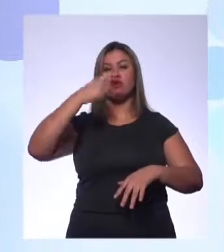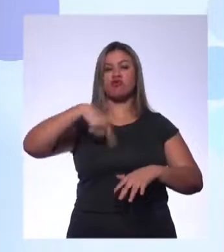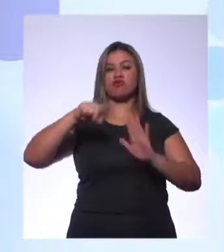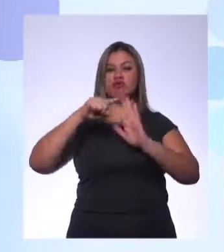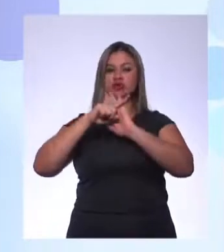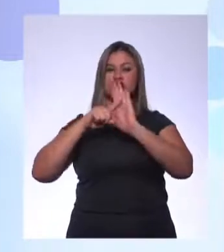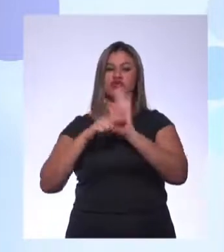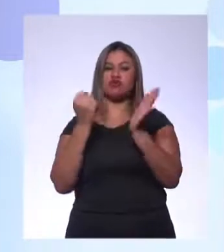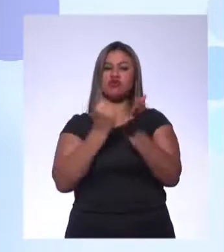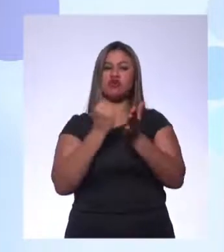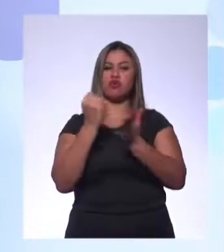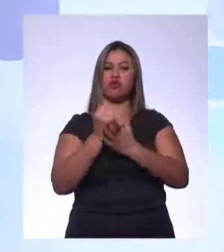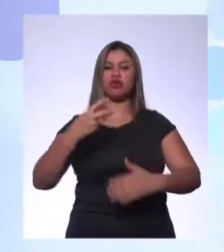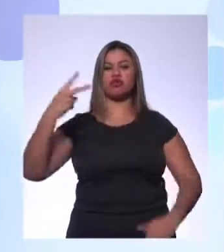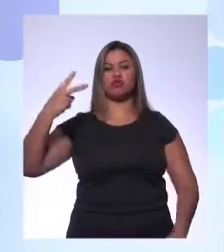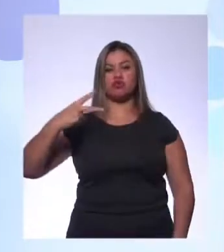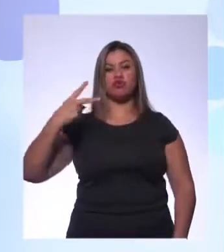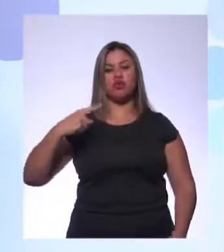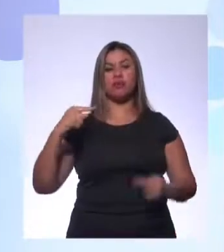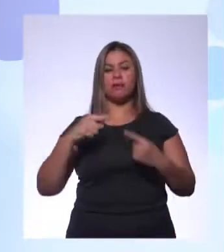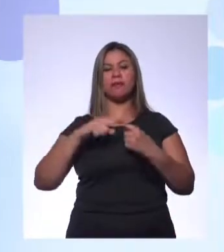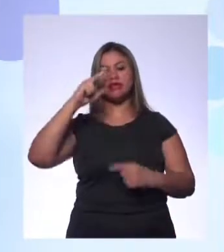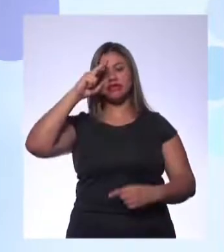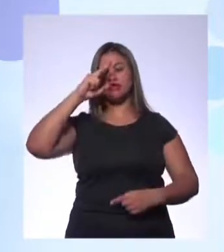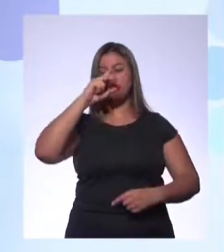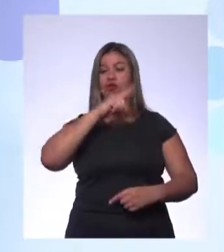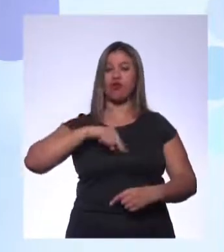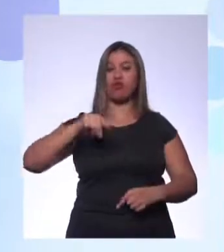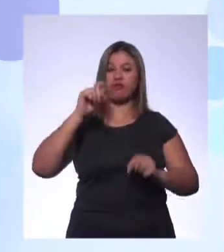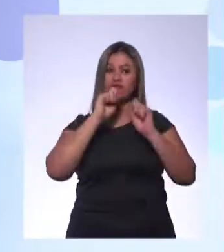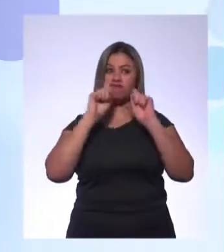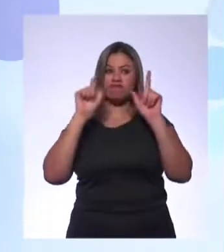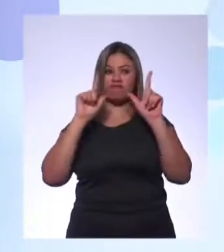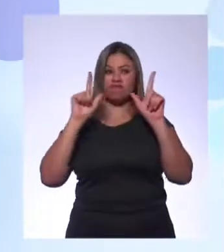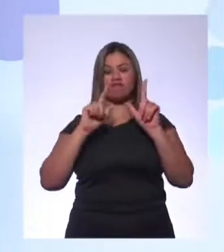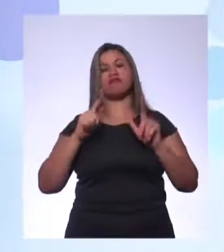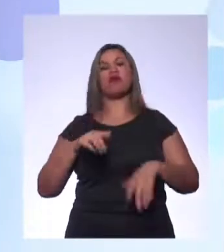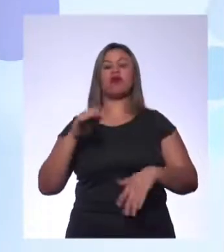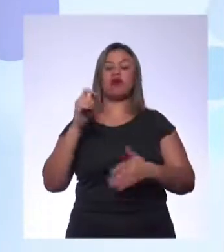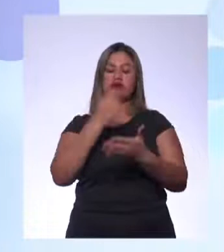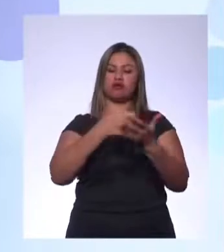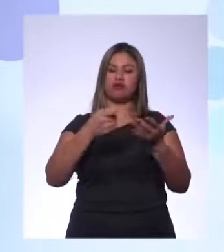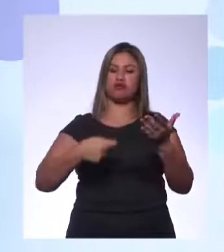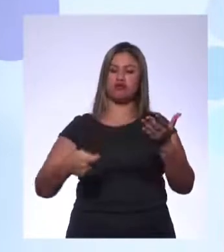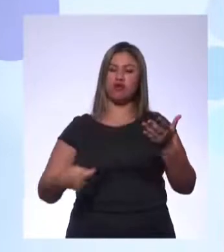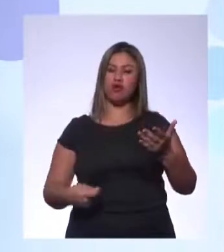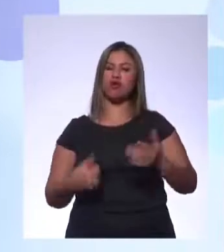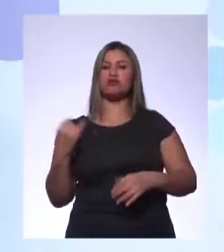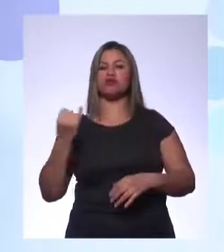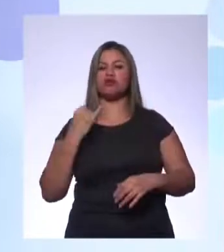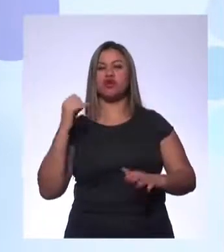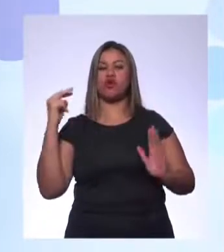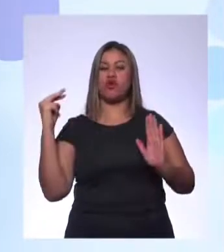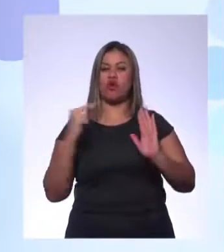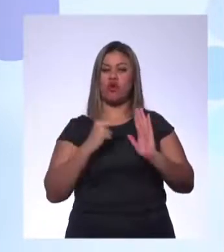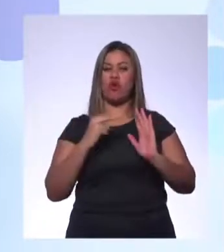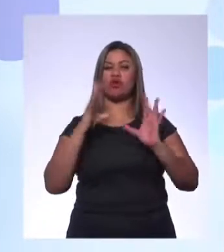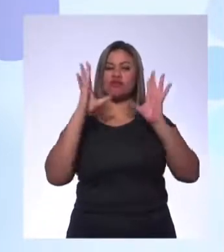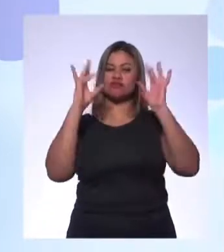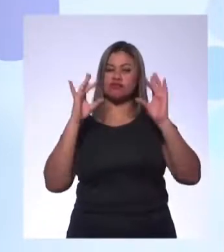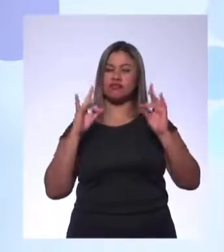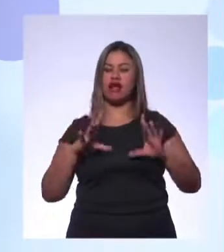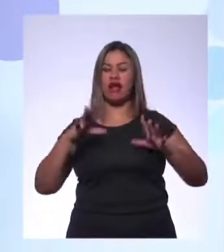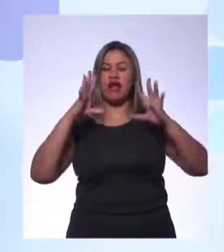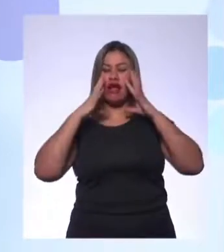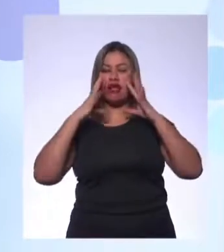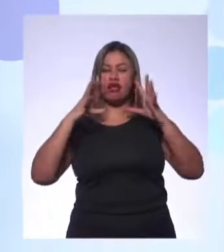dois documentos históricos. Prestem bem atenção, façam anotações, olhem com atenção os detalhes,